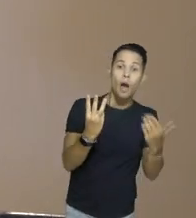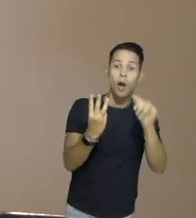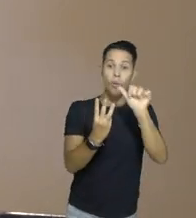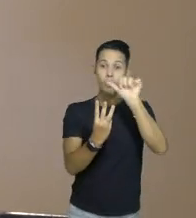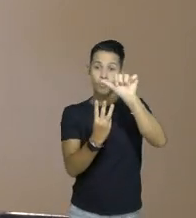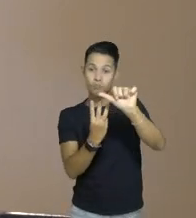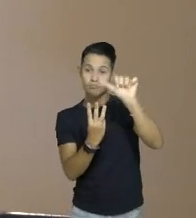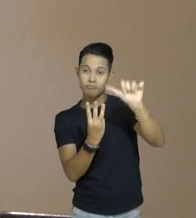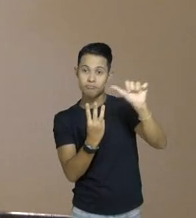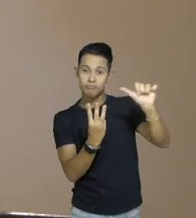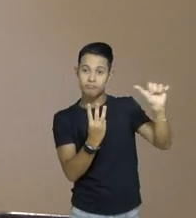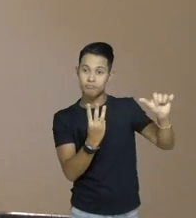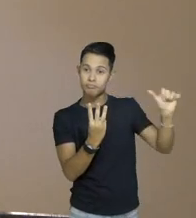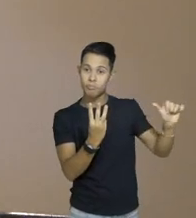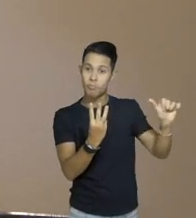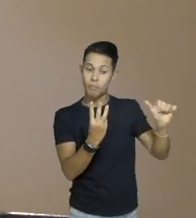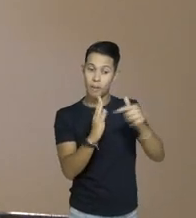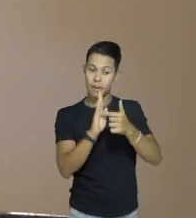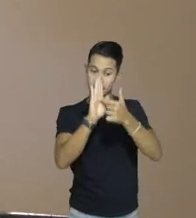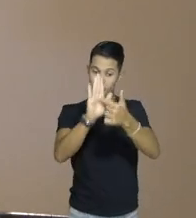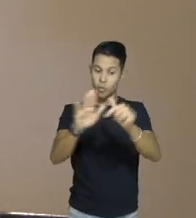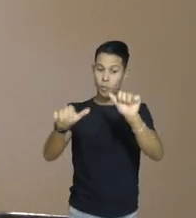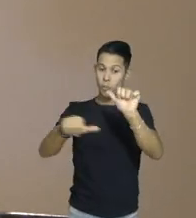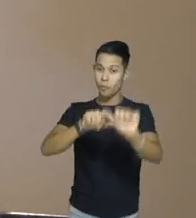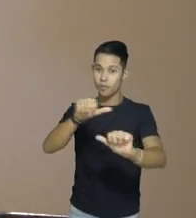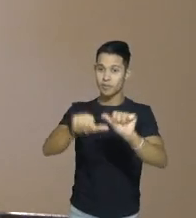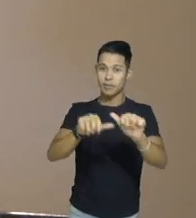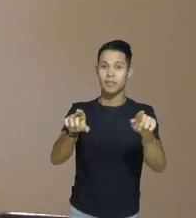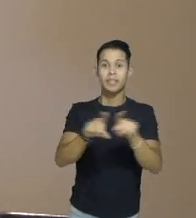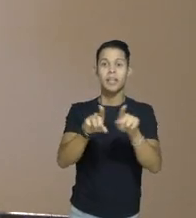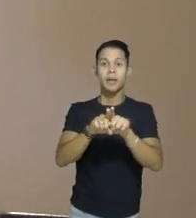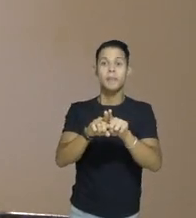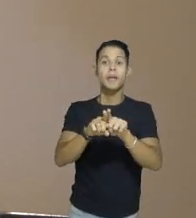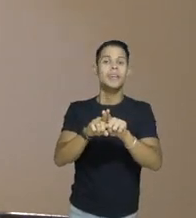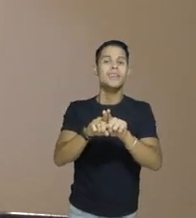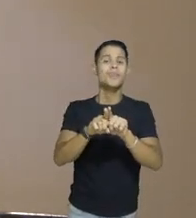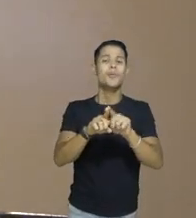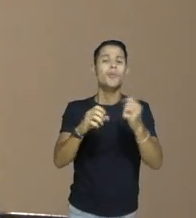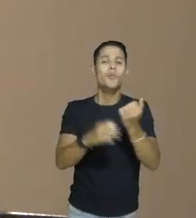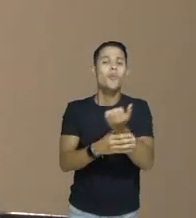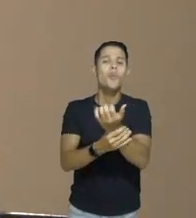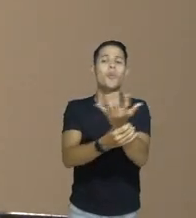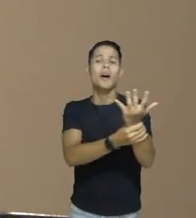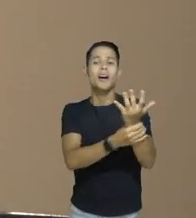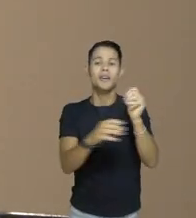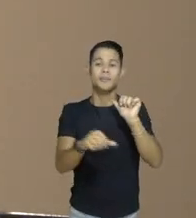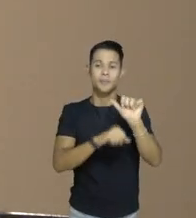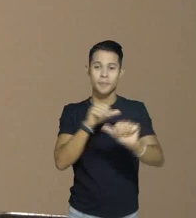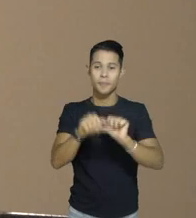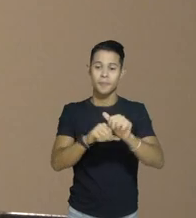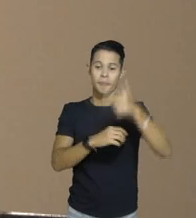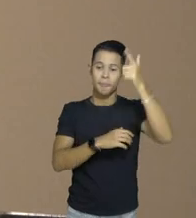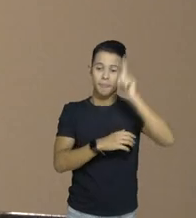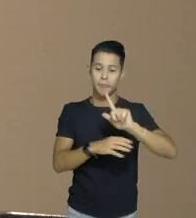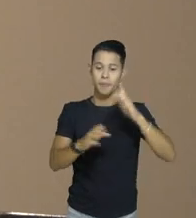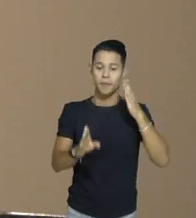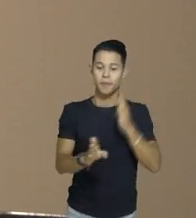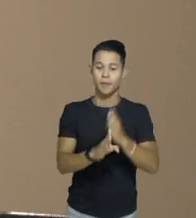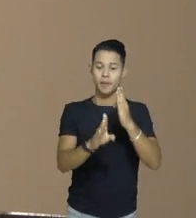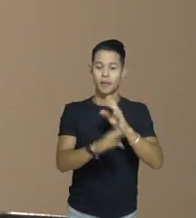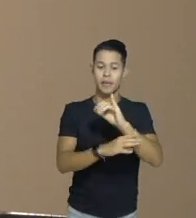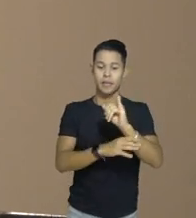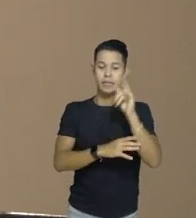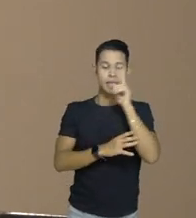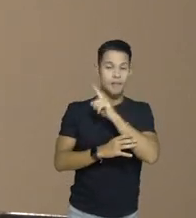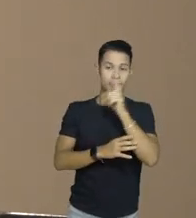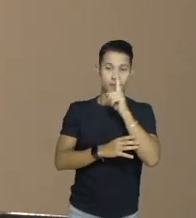alteração, quais que apresentou alteração e o quanto de alteração para poder fechar o diagnóstico. Se a falha do processamento